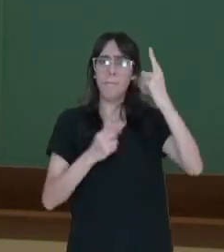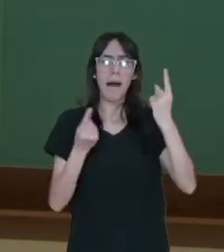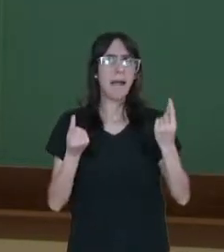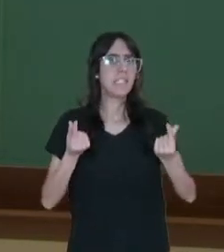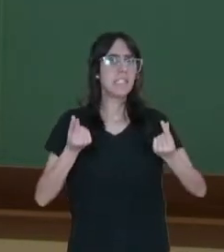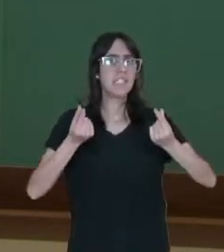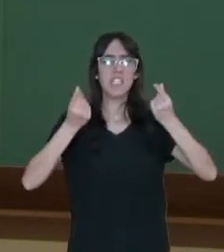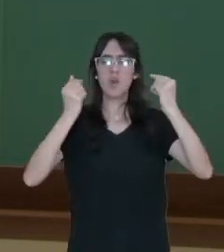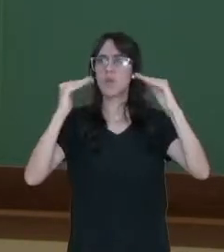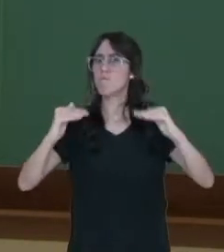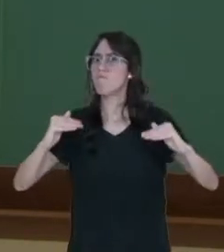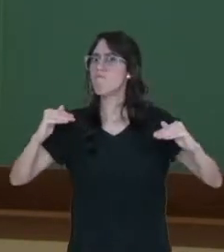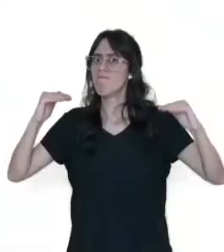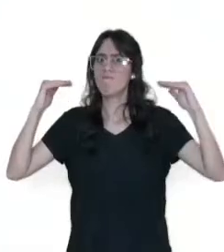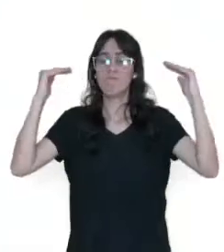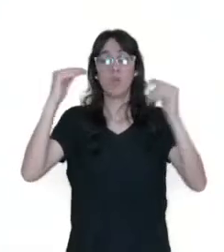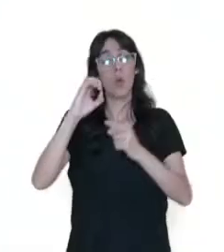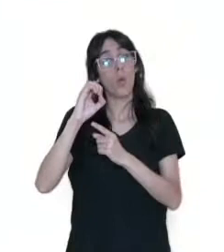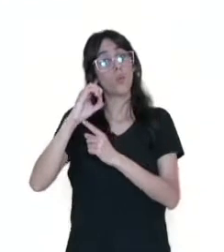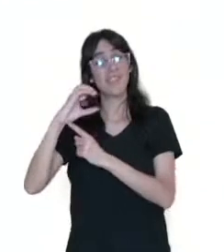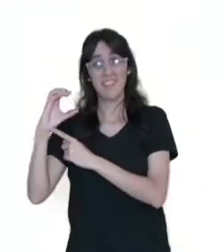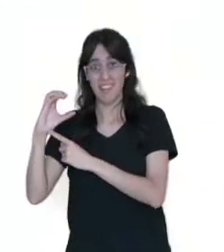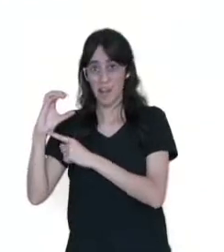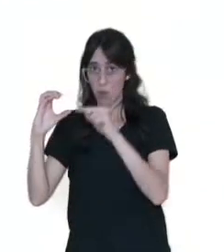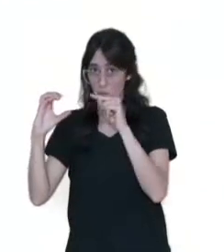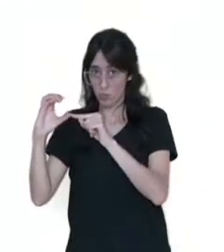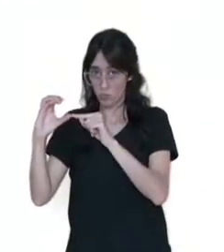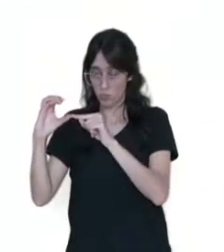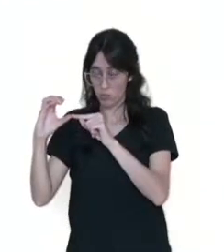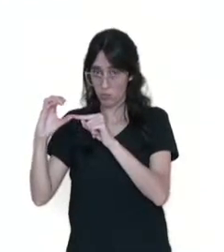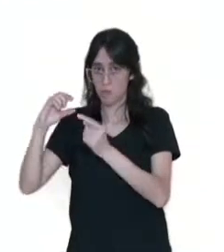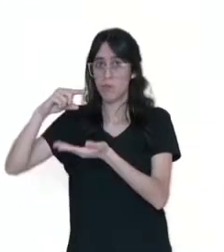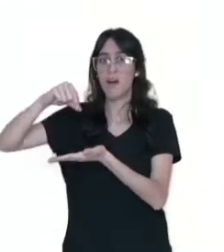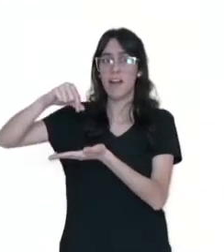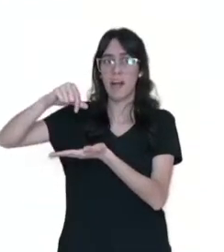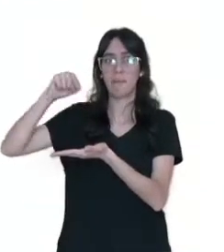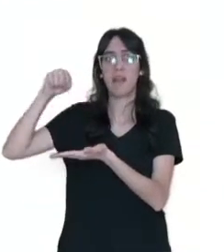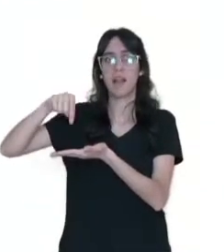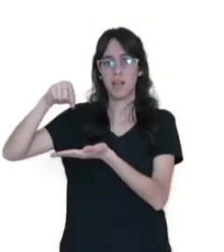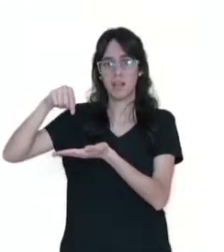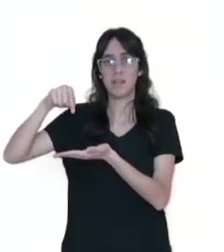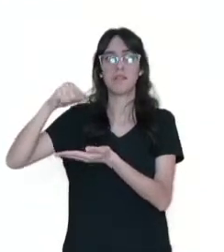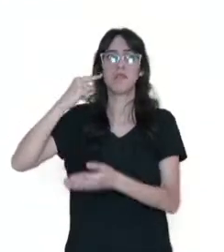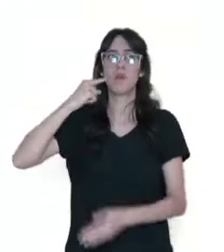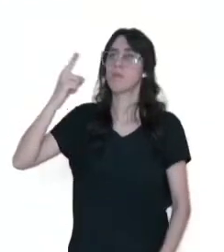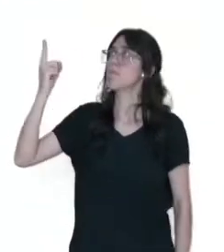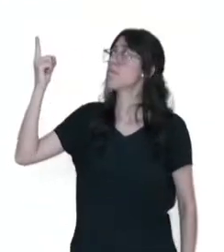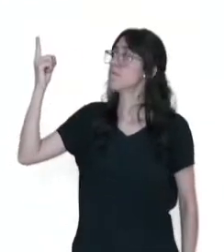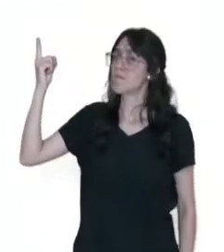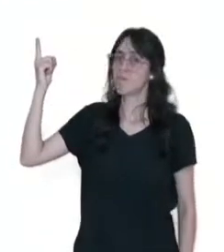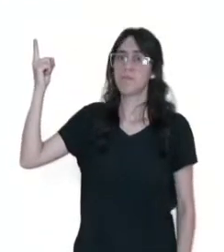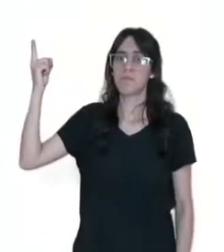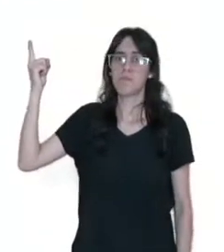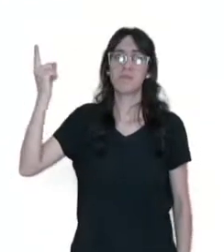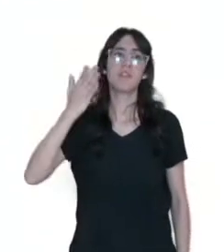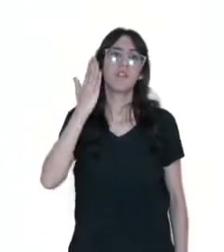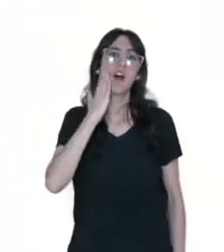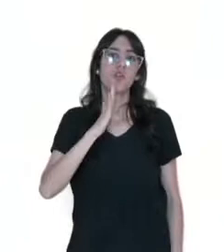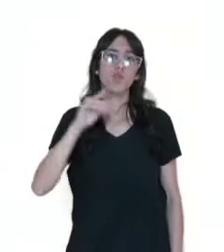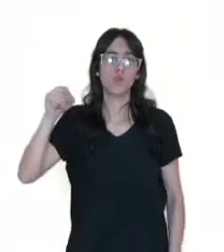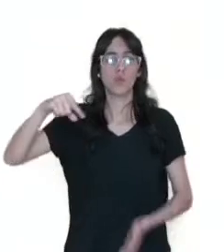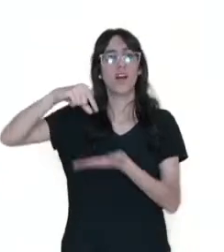a Alemanha ocidental, a Alemanha capitalista, que está destacado no seu mapinha em